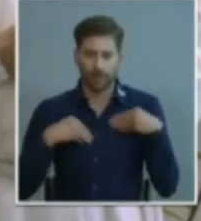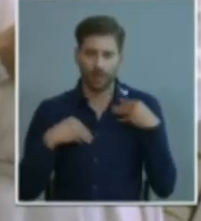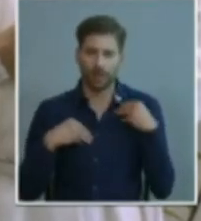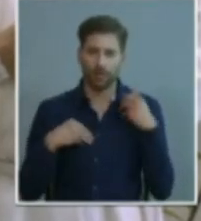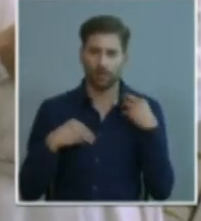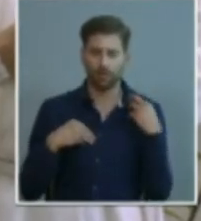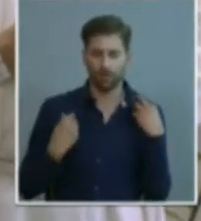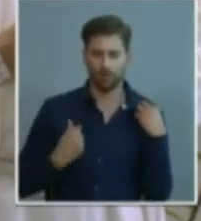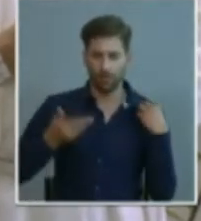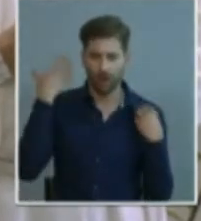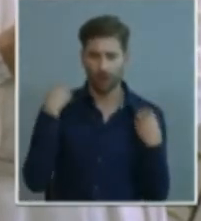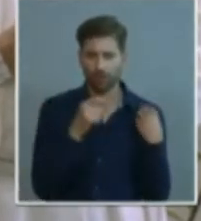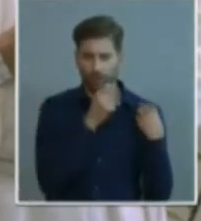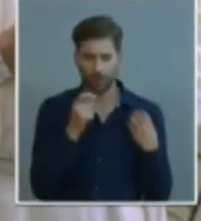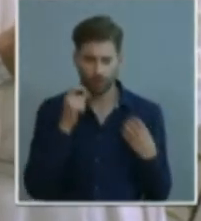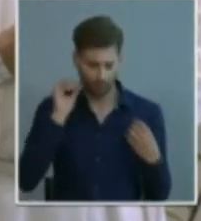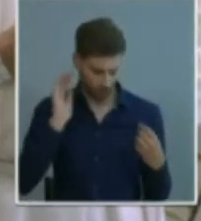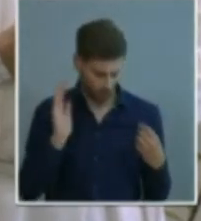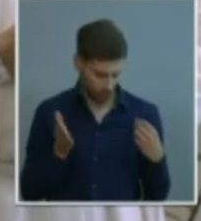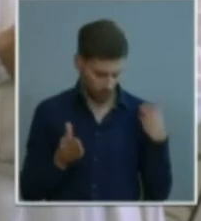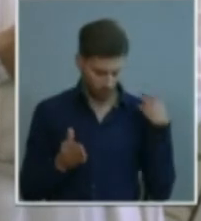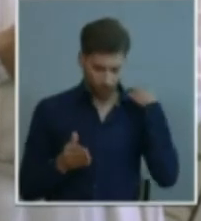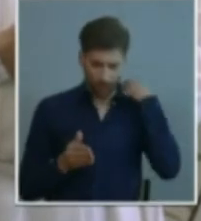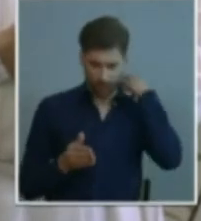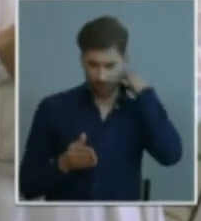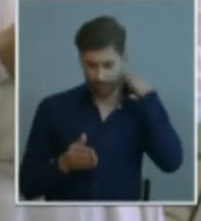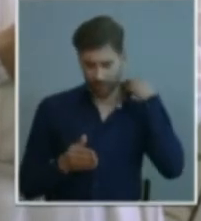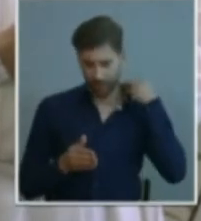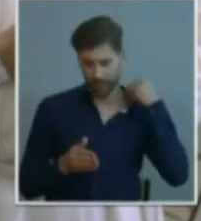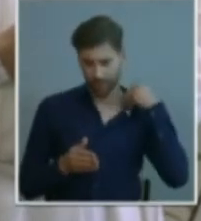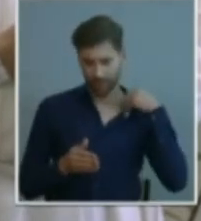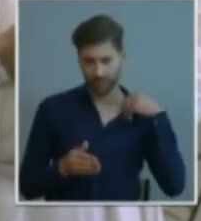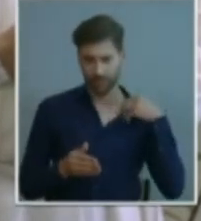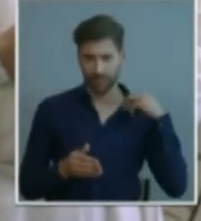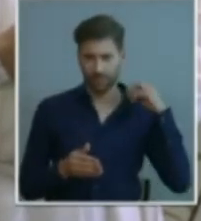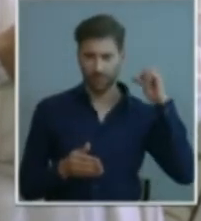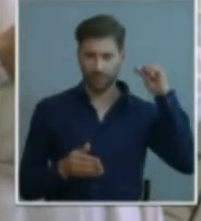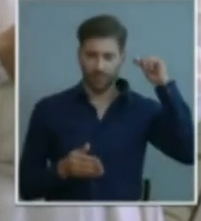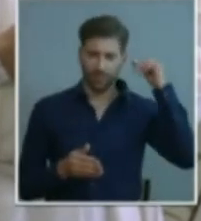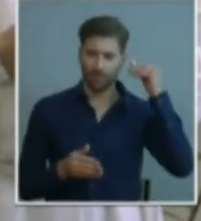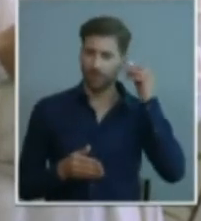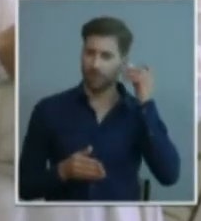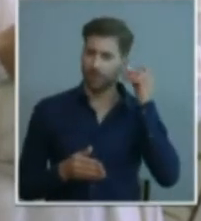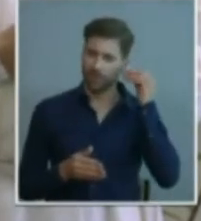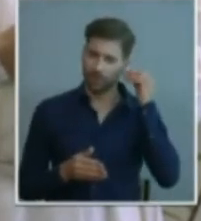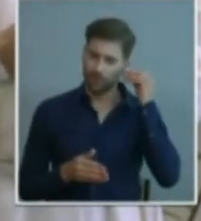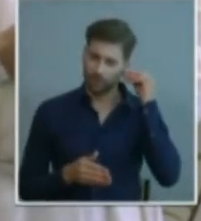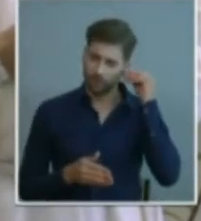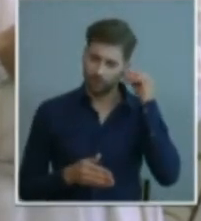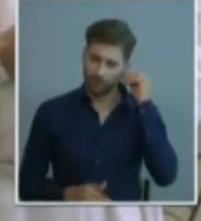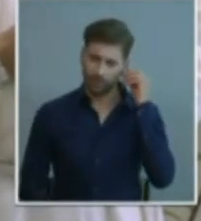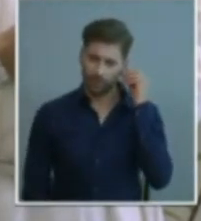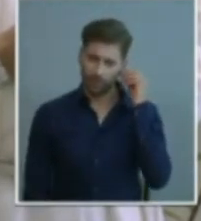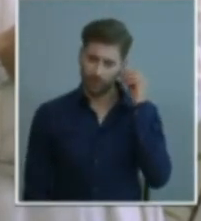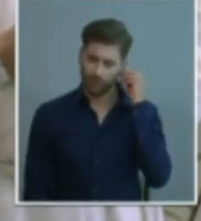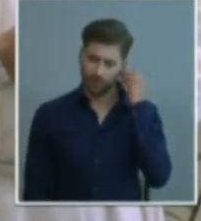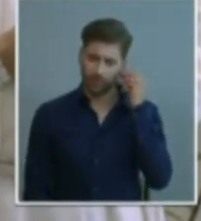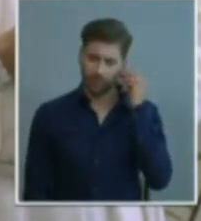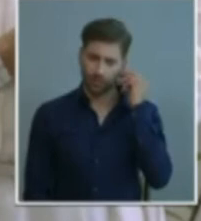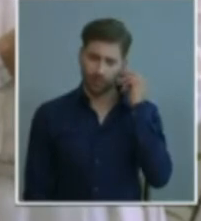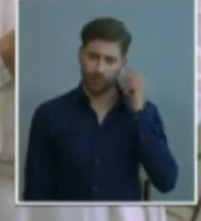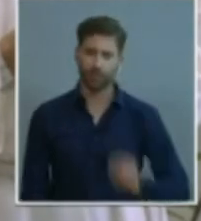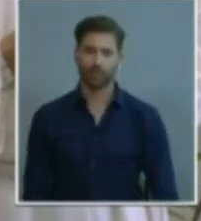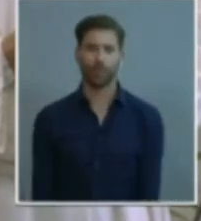nossos pais, a Abraão e à sua descendência para sempre. Maria